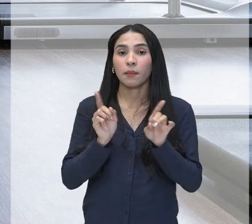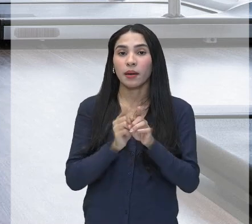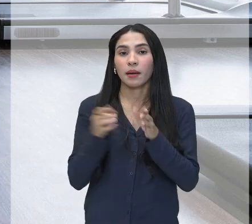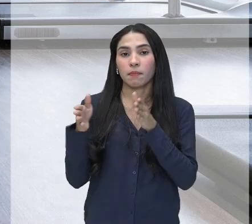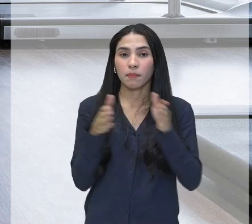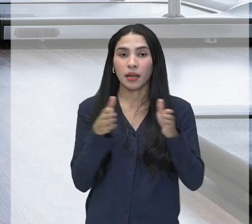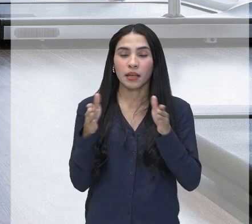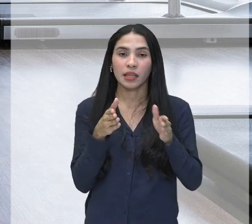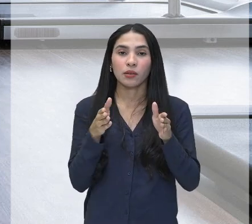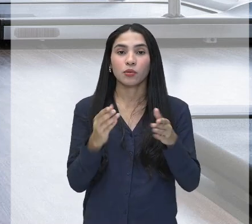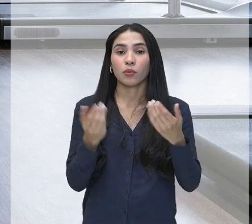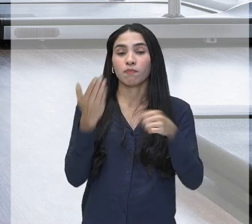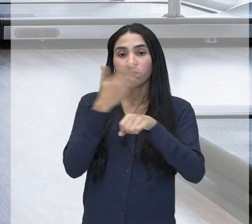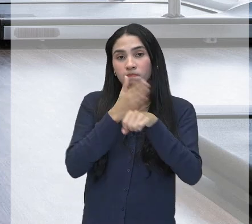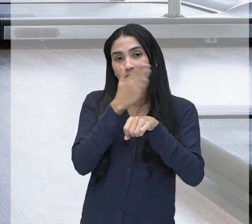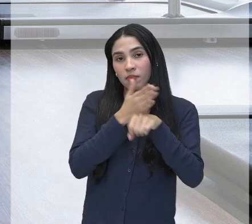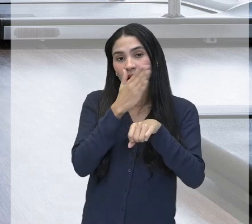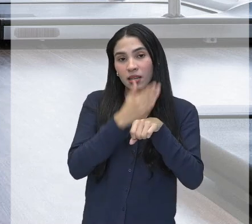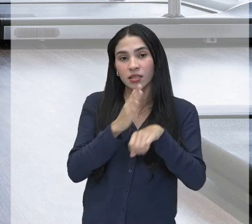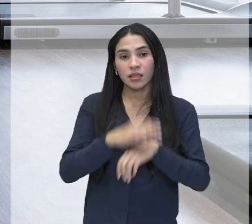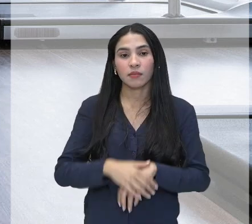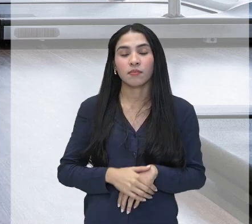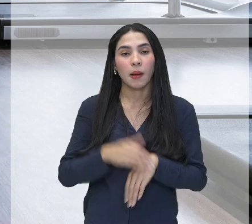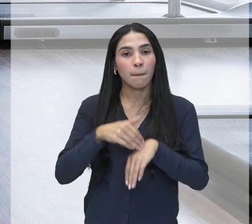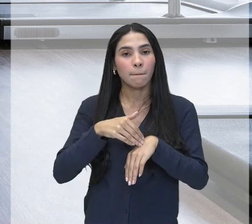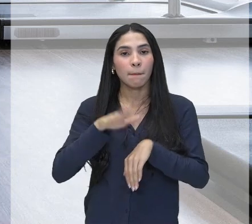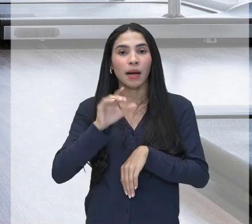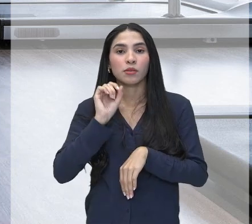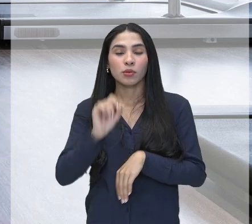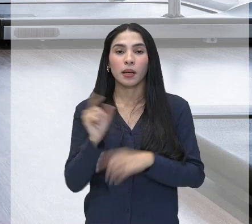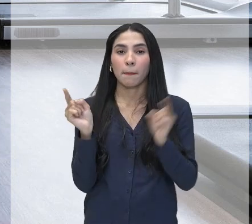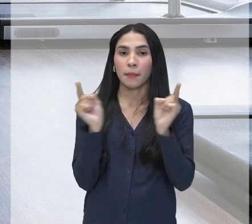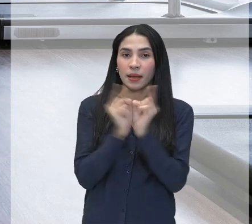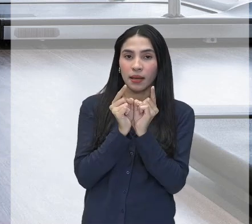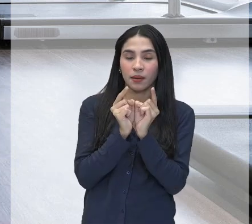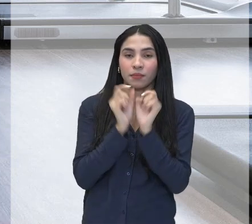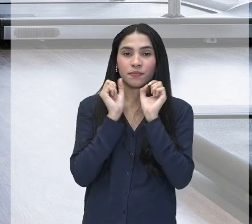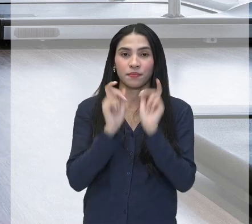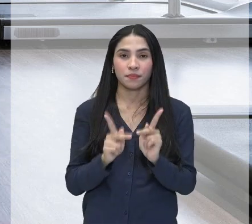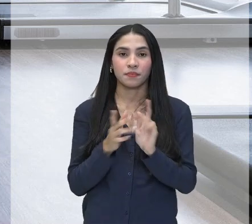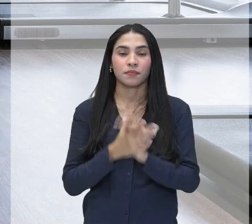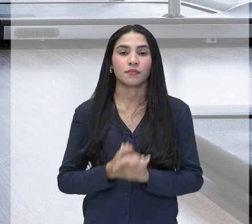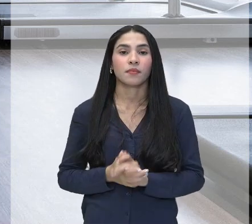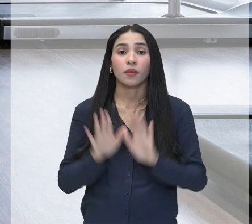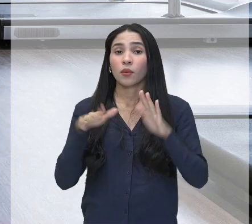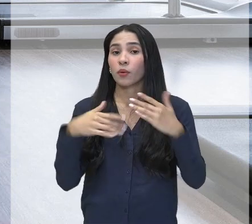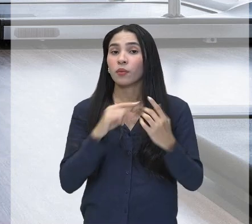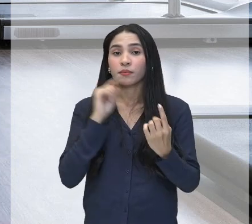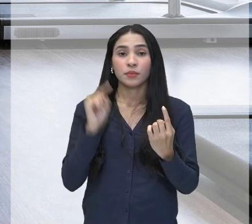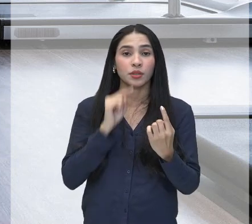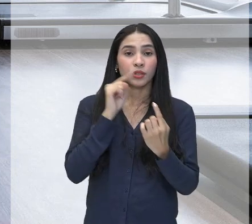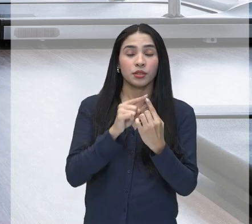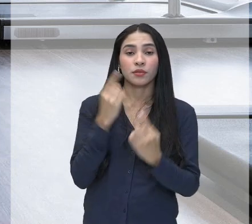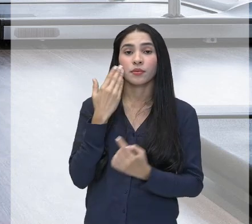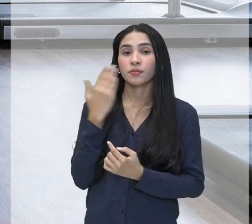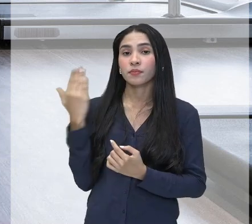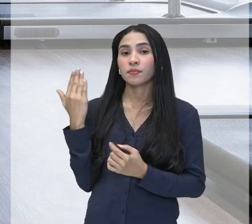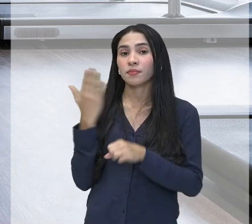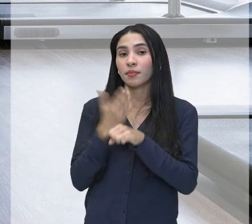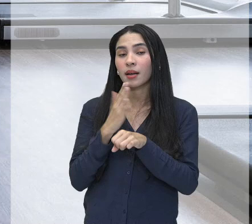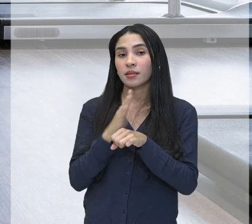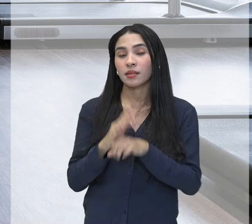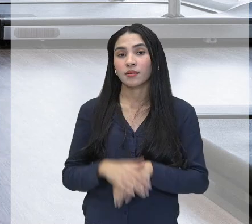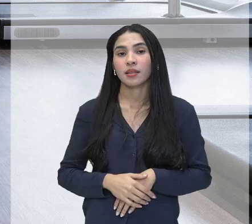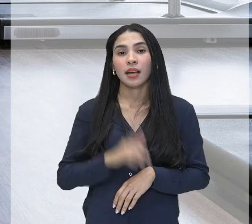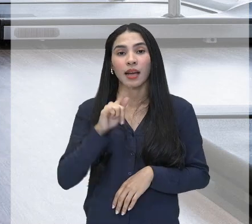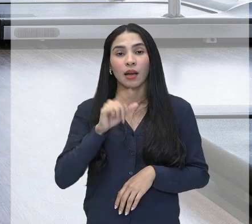entre um exercício e outro, nesse tipo de treino, é mais curto. Ok? E qual é o objetivo desse tipo de treinamento? É